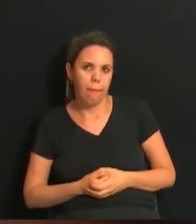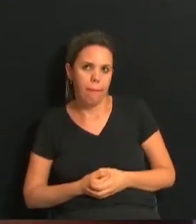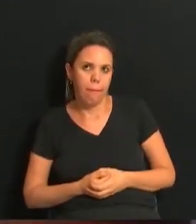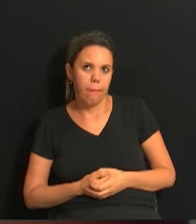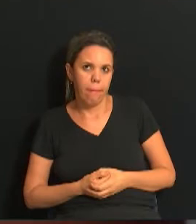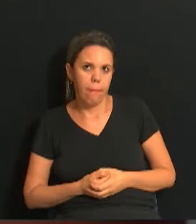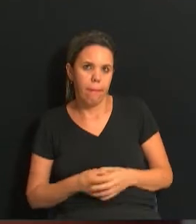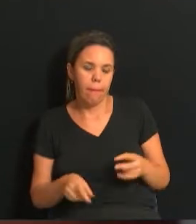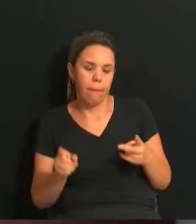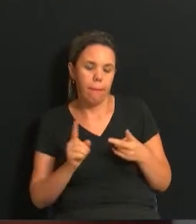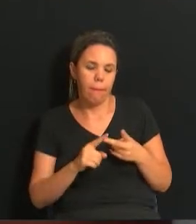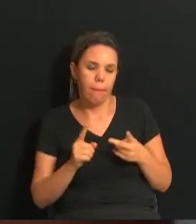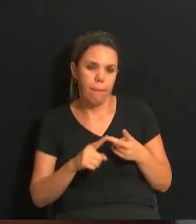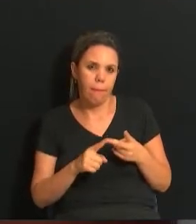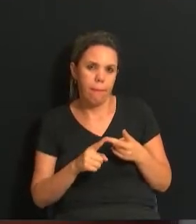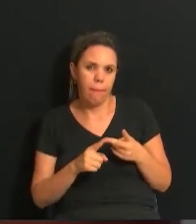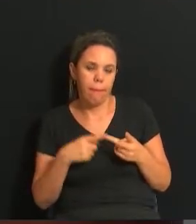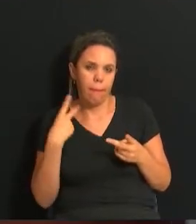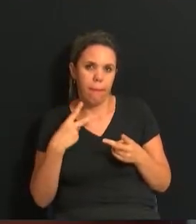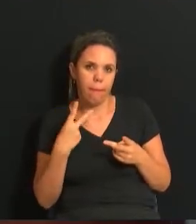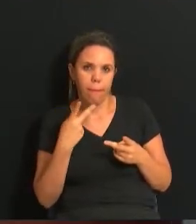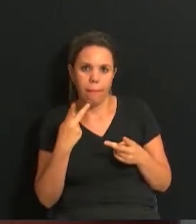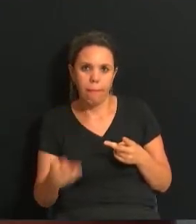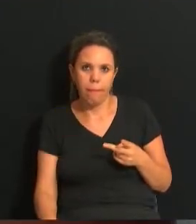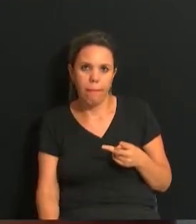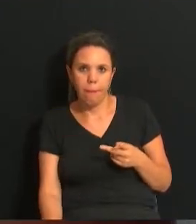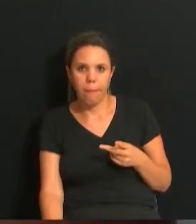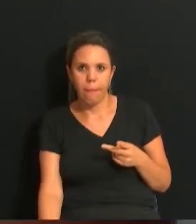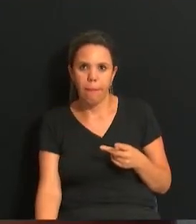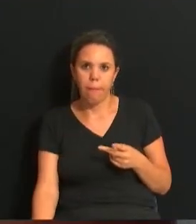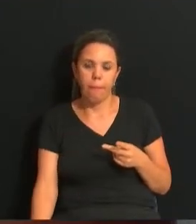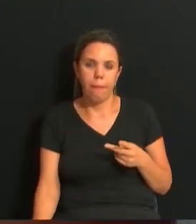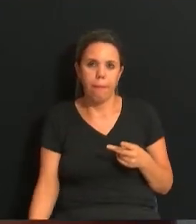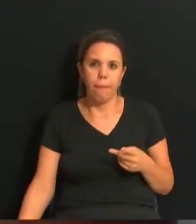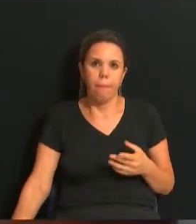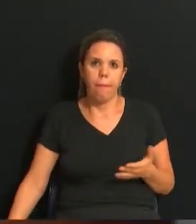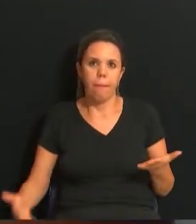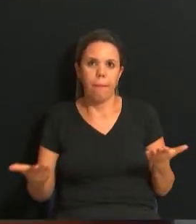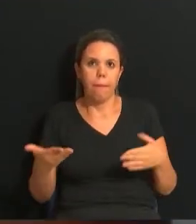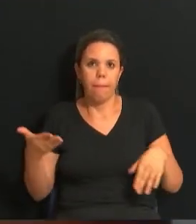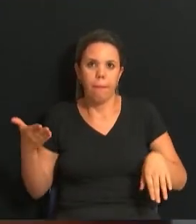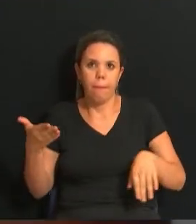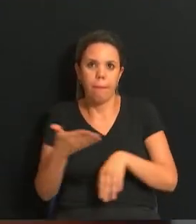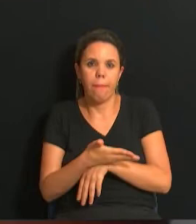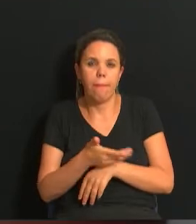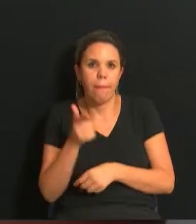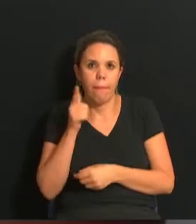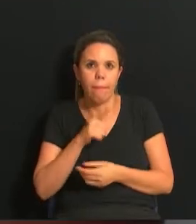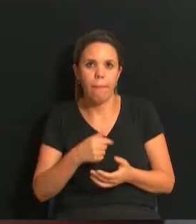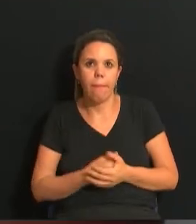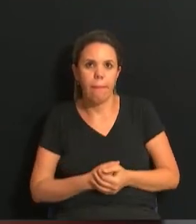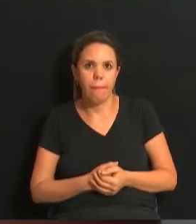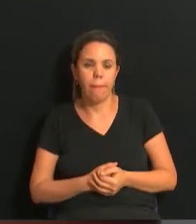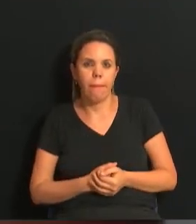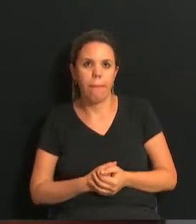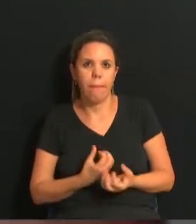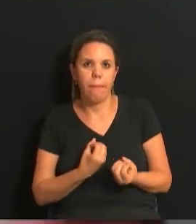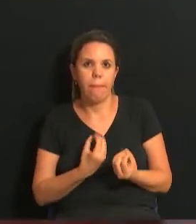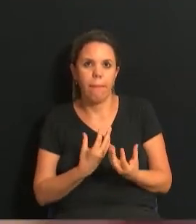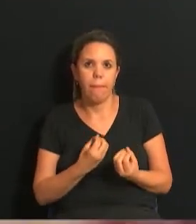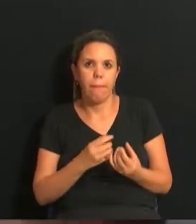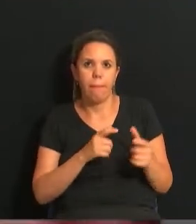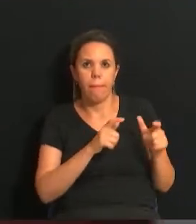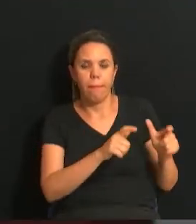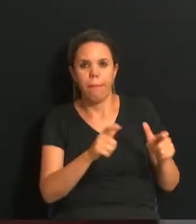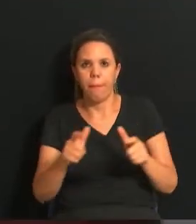Outro ponto que a vereadora cita, quando nós fizemos a visita e a gente conseguiu ali as informações localizadas